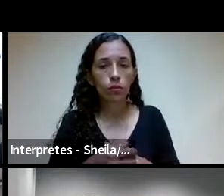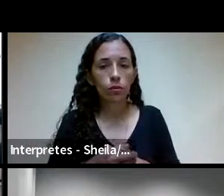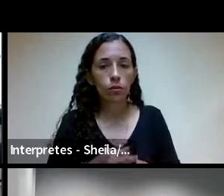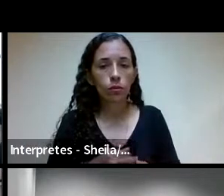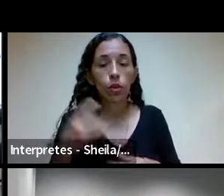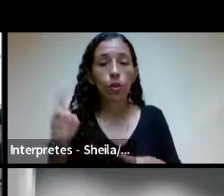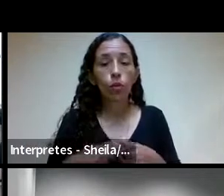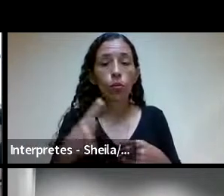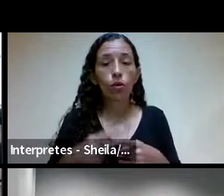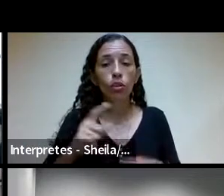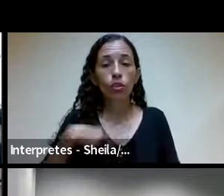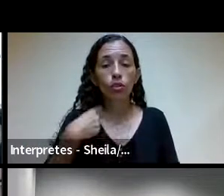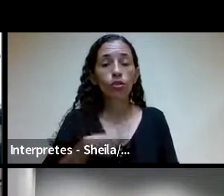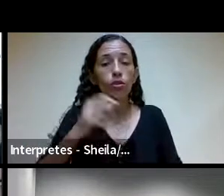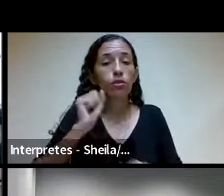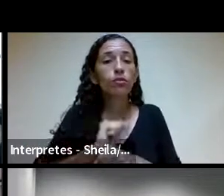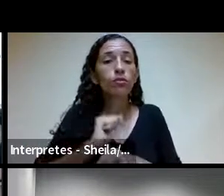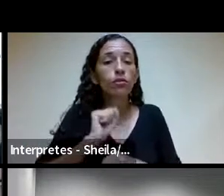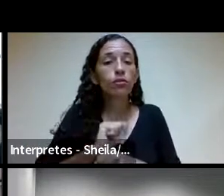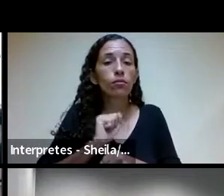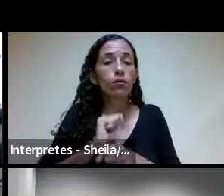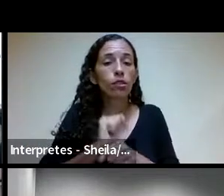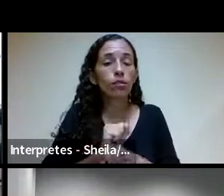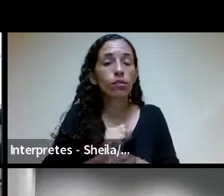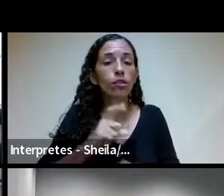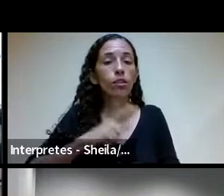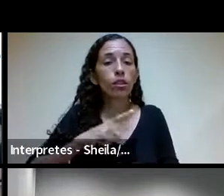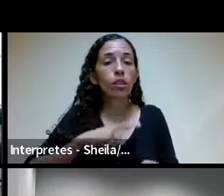aguarda que seja neste momento.